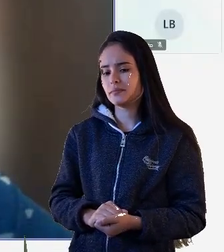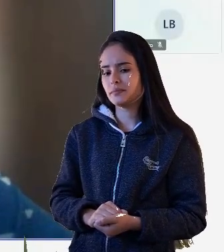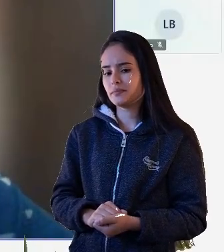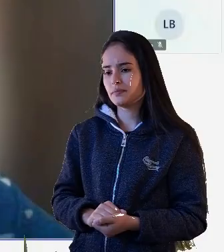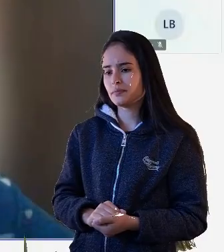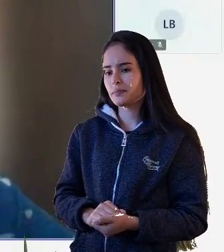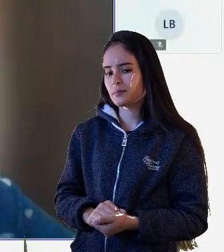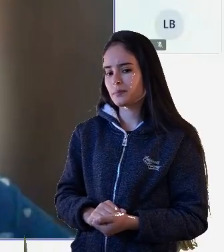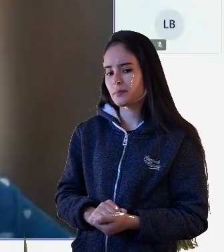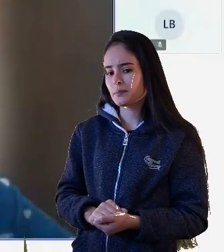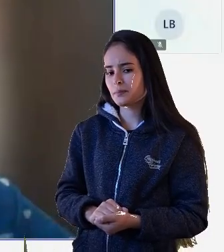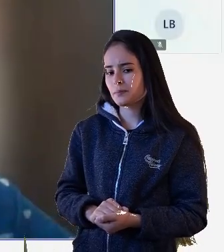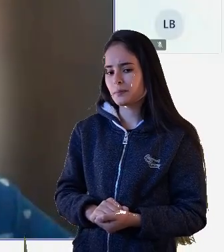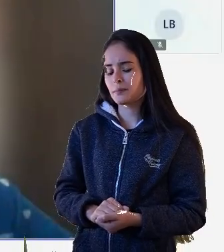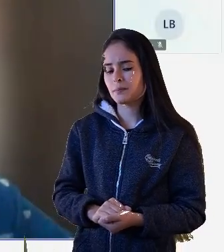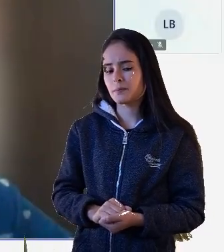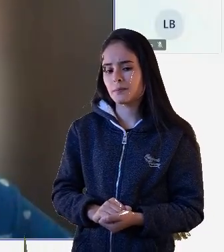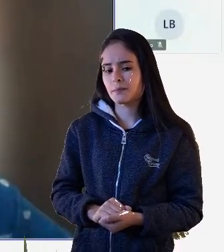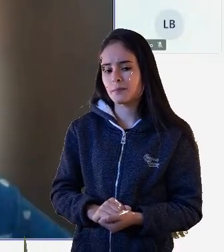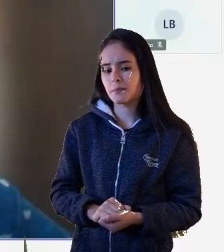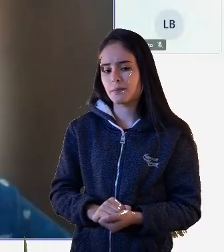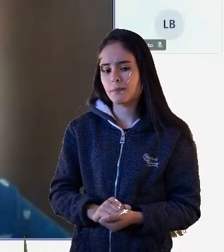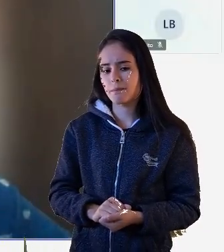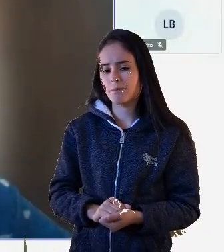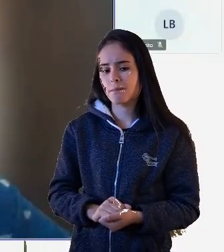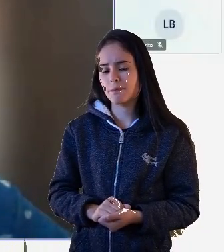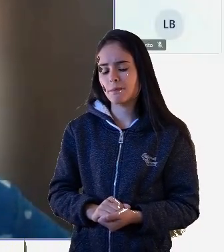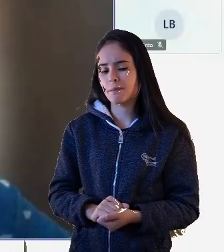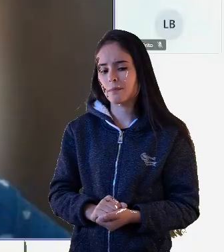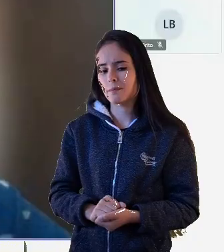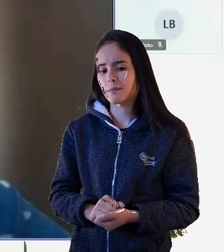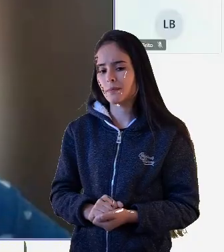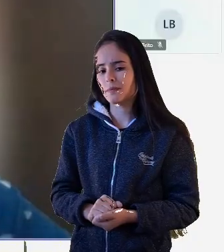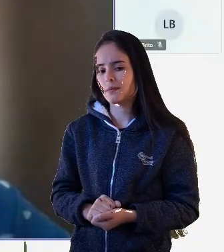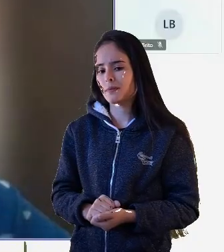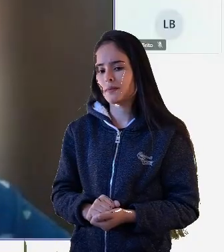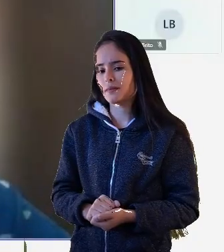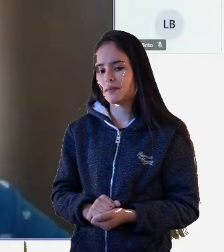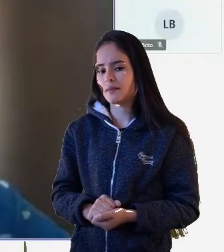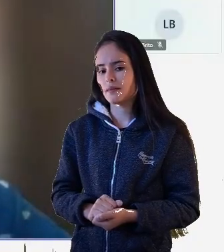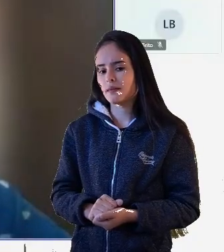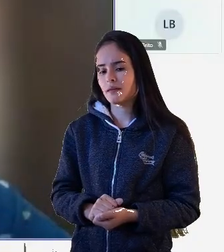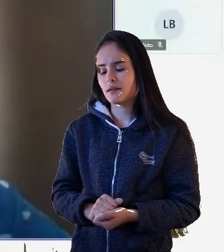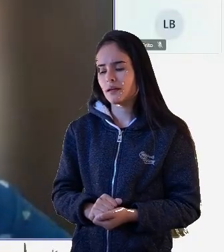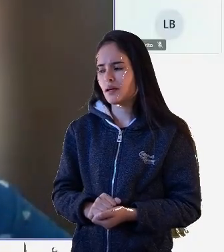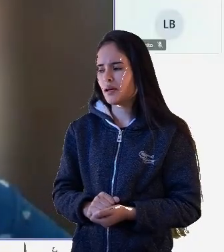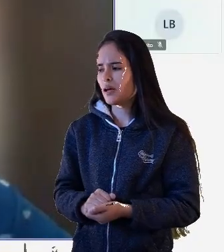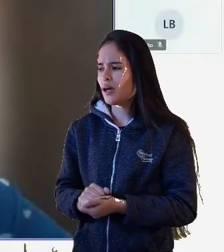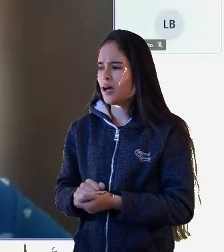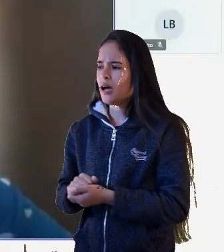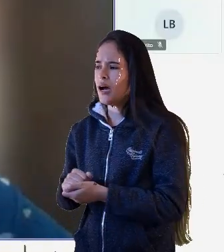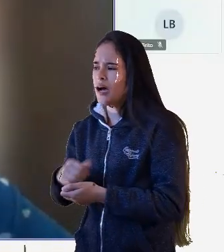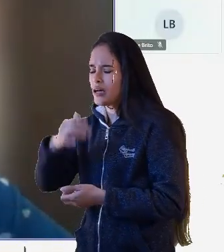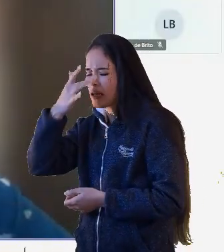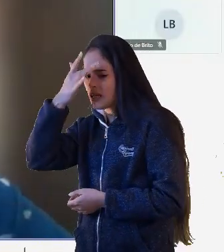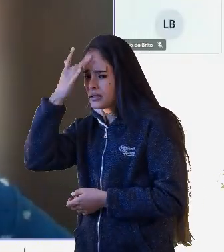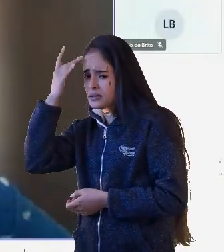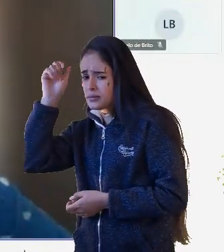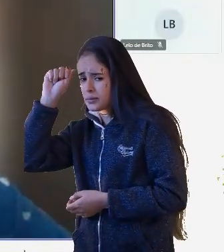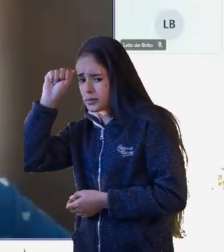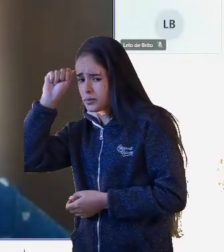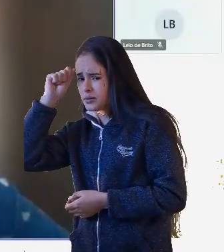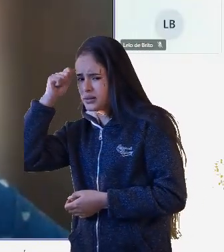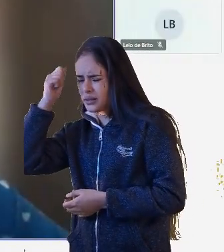de separado dos seus, né, da sua família, das pessoas que você ali compartilha idioma, religião e tudo, e ainda tem seu